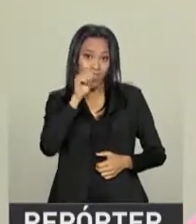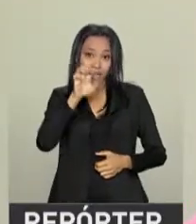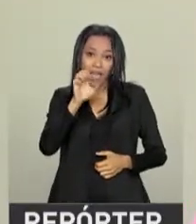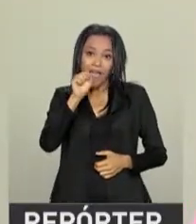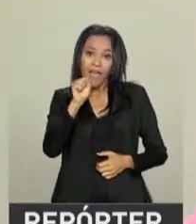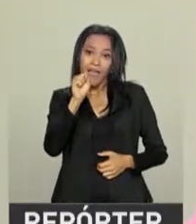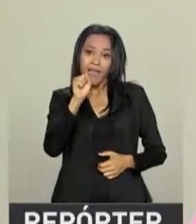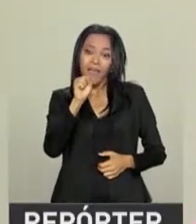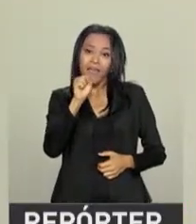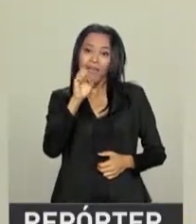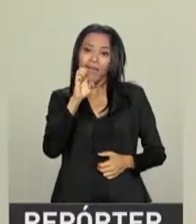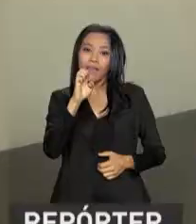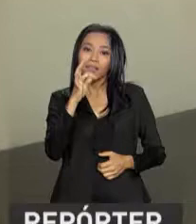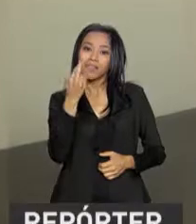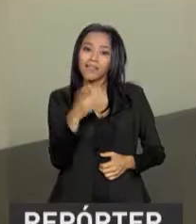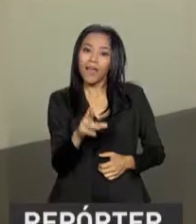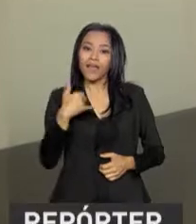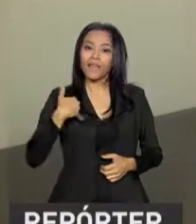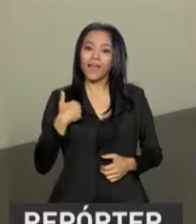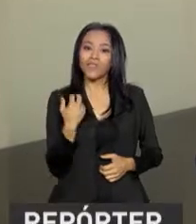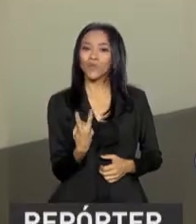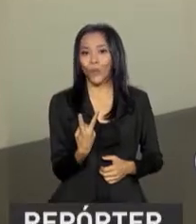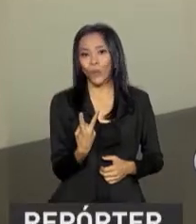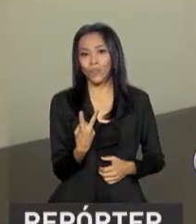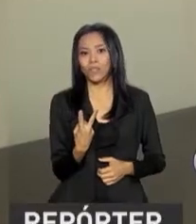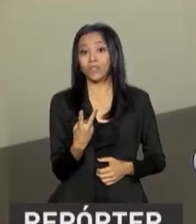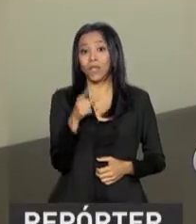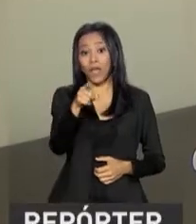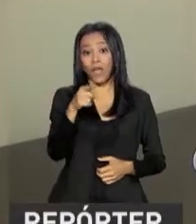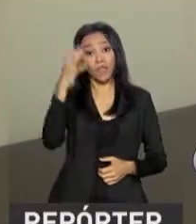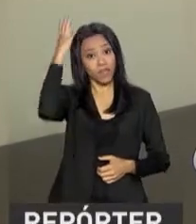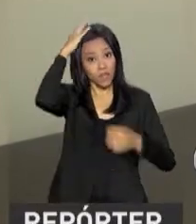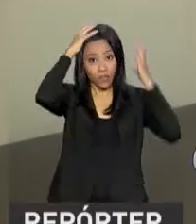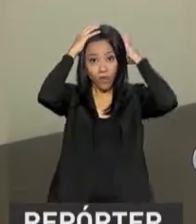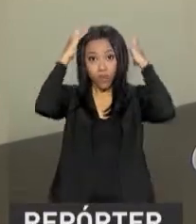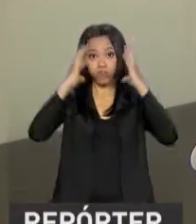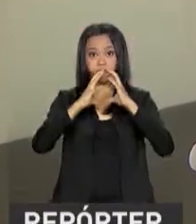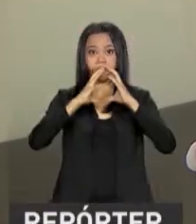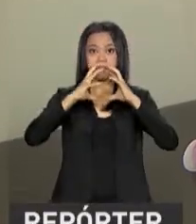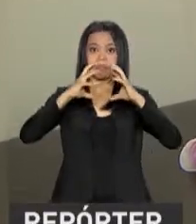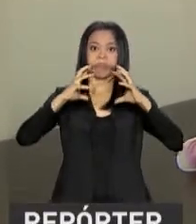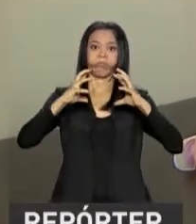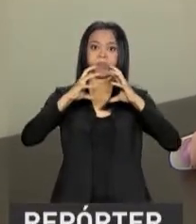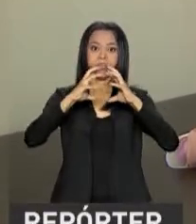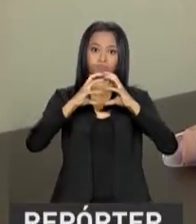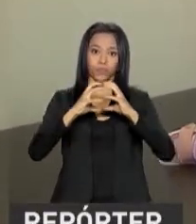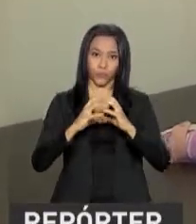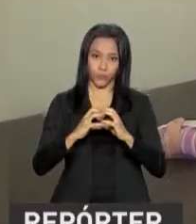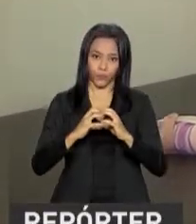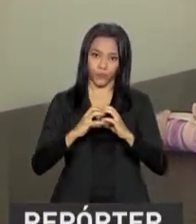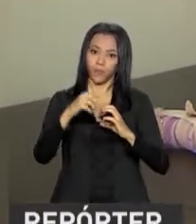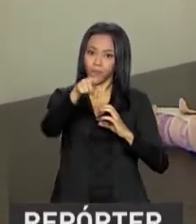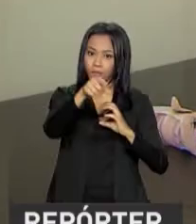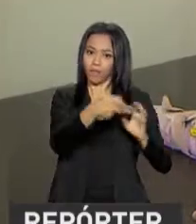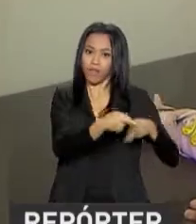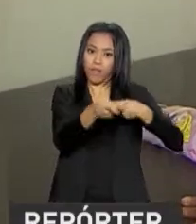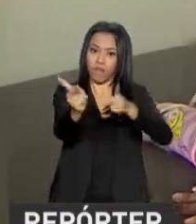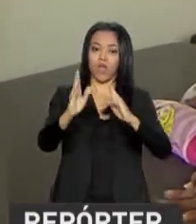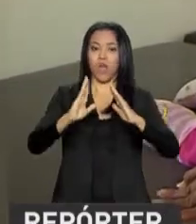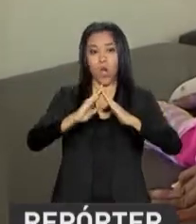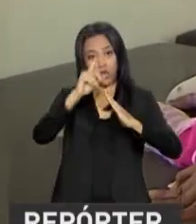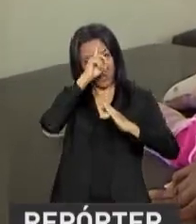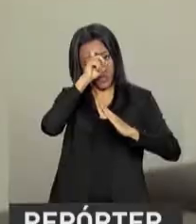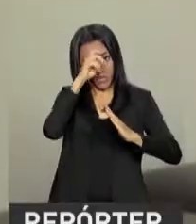apenas 2 aninhos mas desde o diagnóstico de hidrocefalia as idas ao hospital da criança no distrito federal são